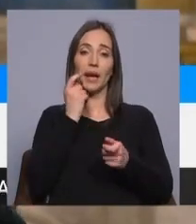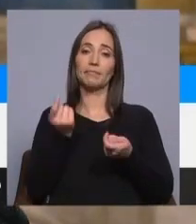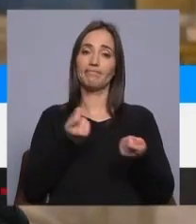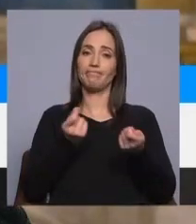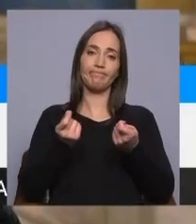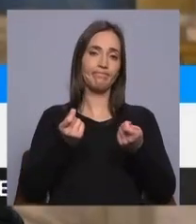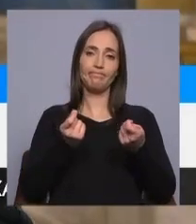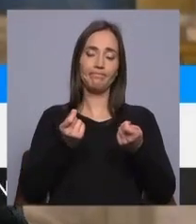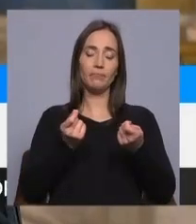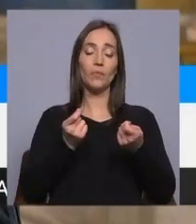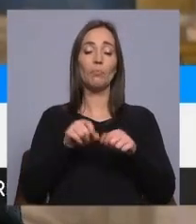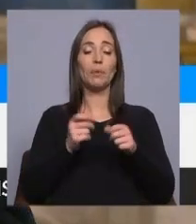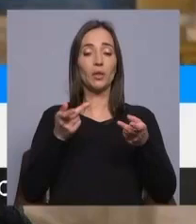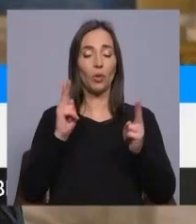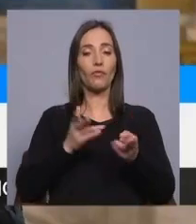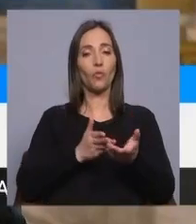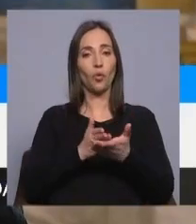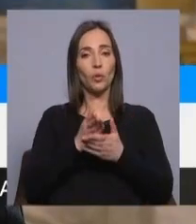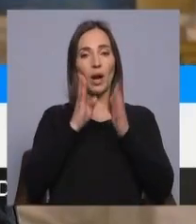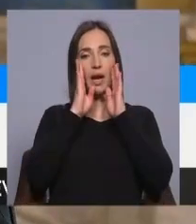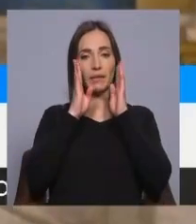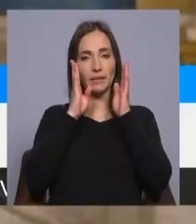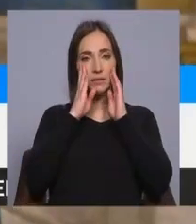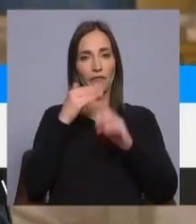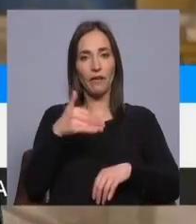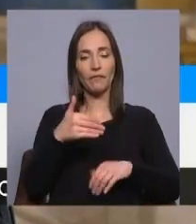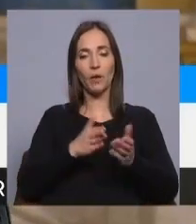E, portanto, o LIVRE vai continuar atento a este assunto, vai continuar a